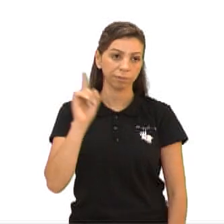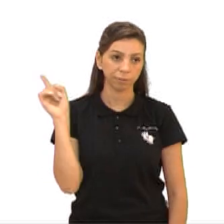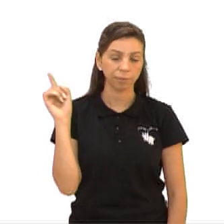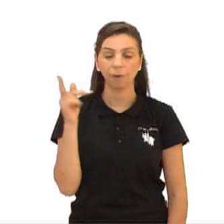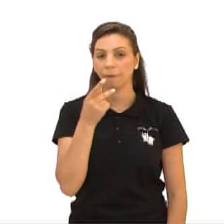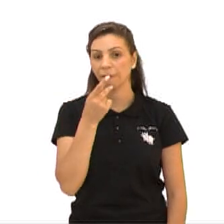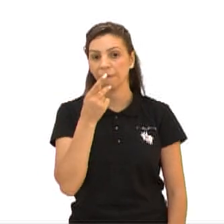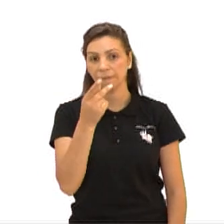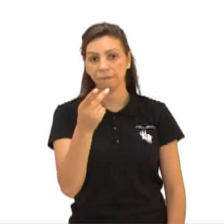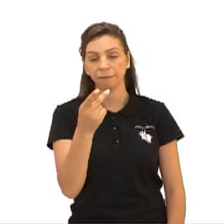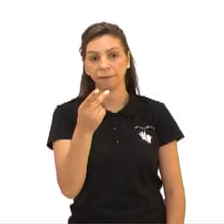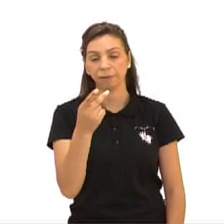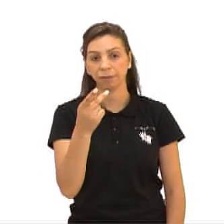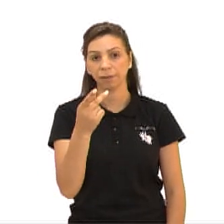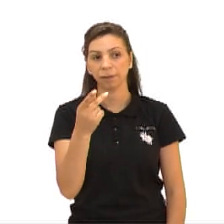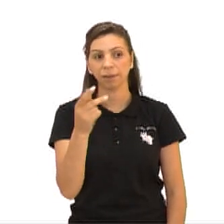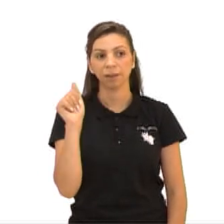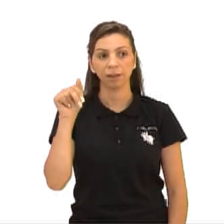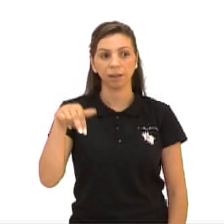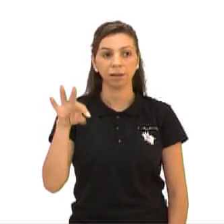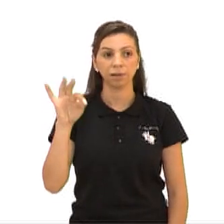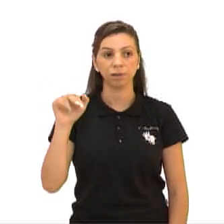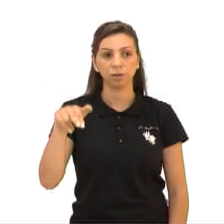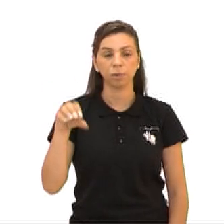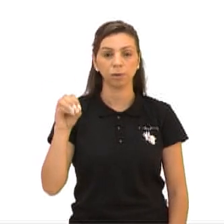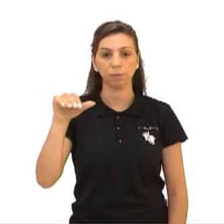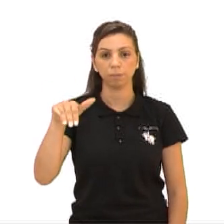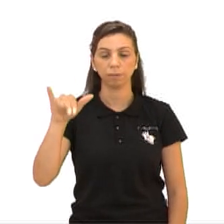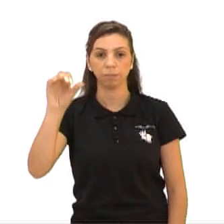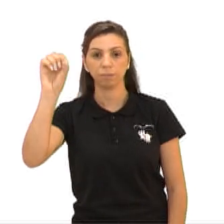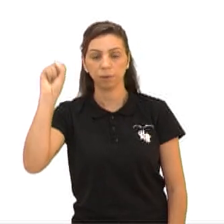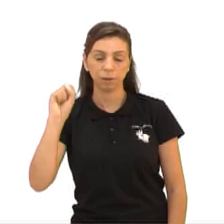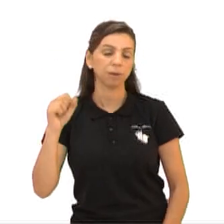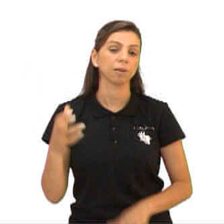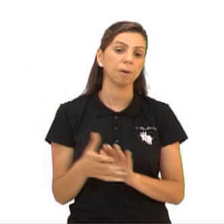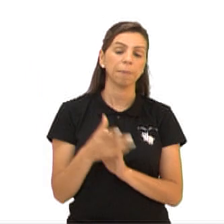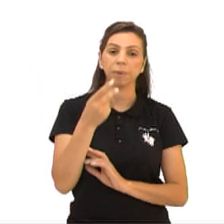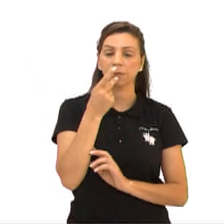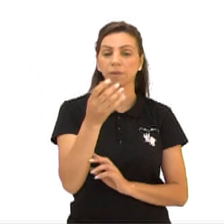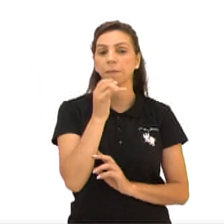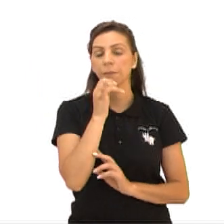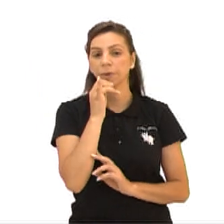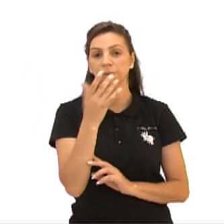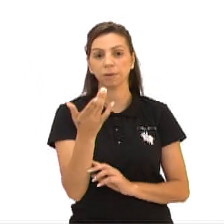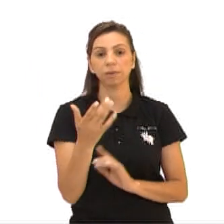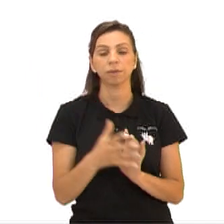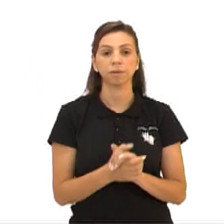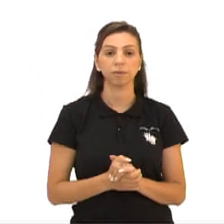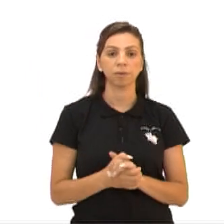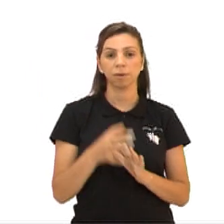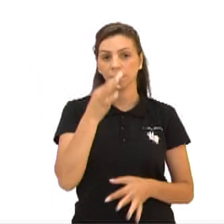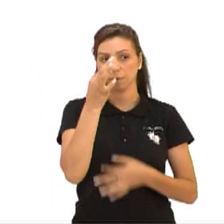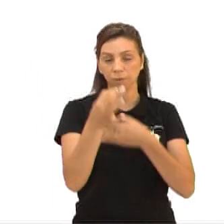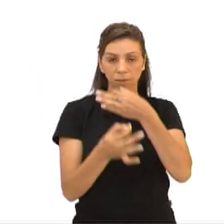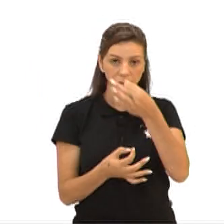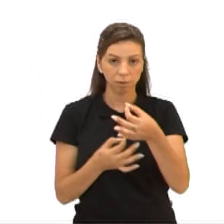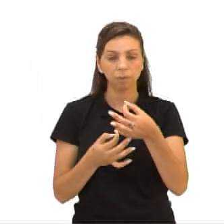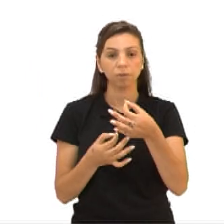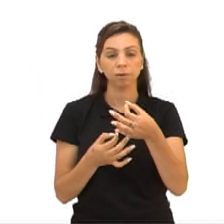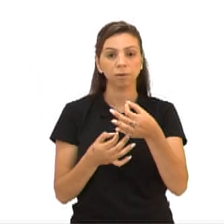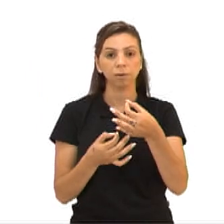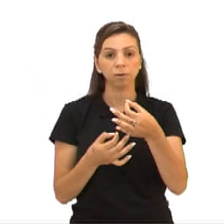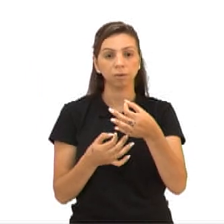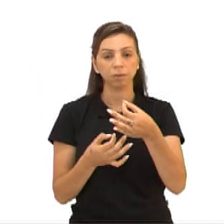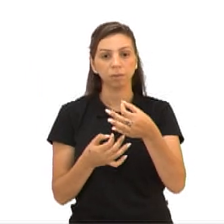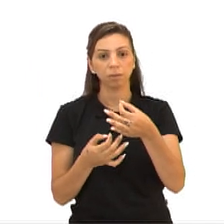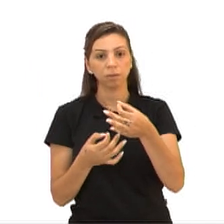quando eu falo de antinomia, a gente tem que dizer que existem, por exemplo, argumentos que são a favor